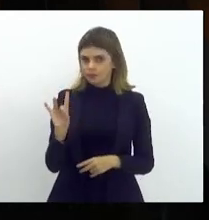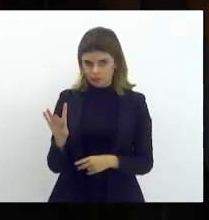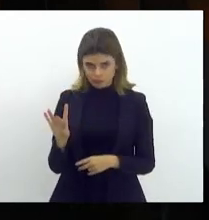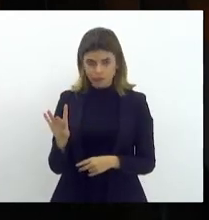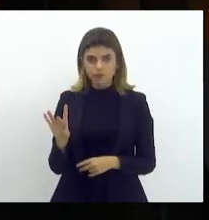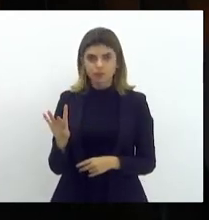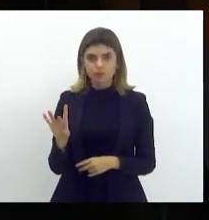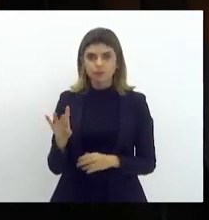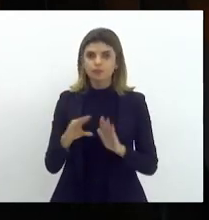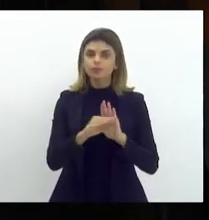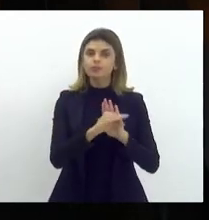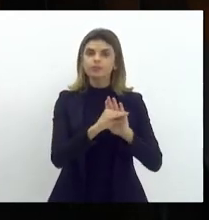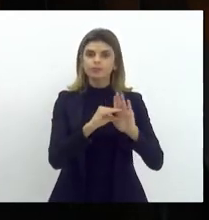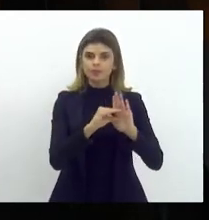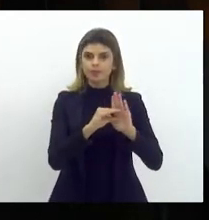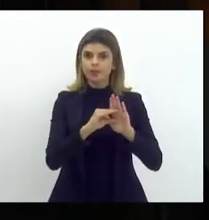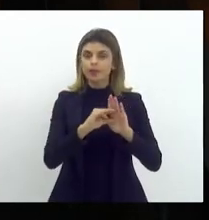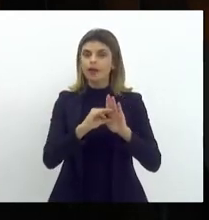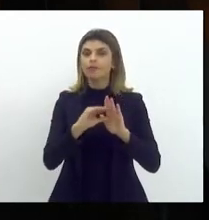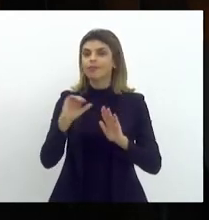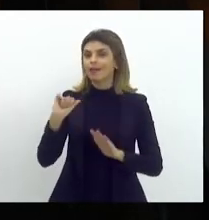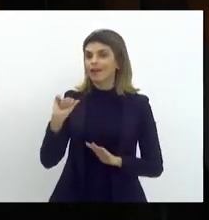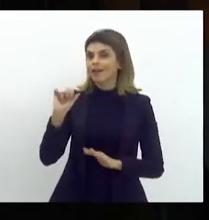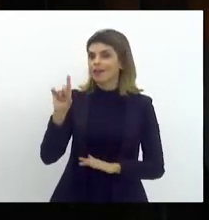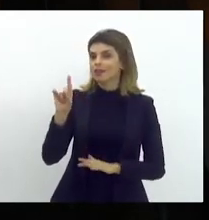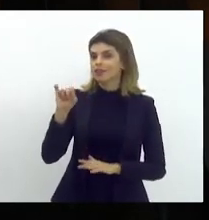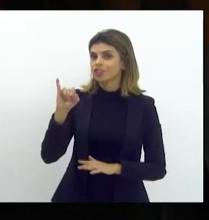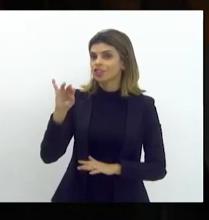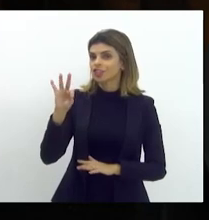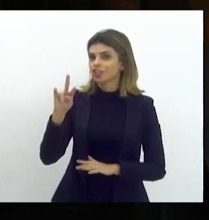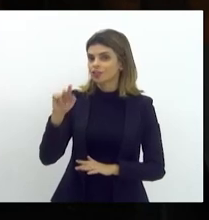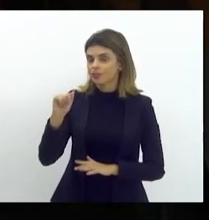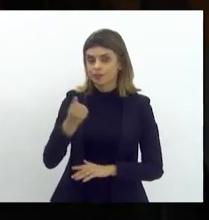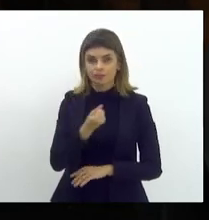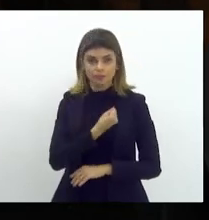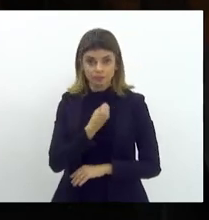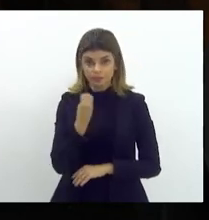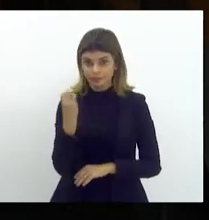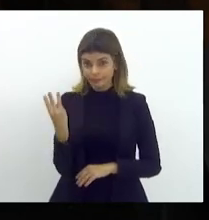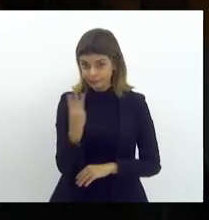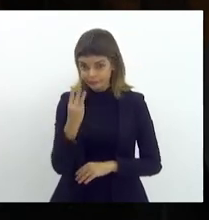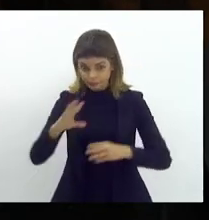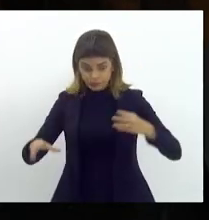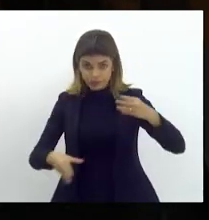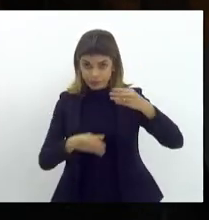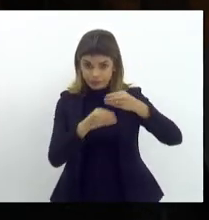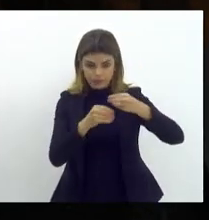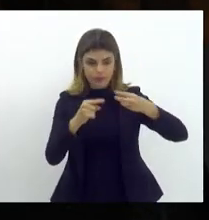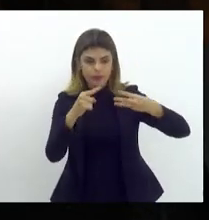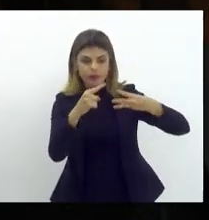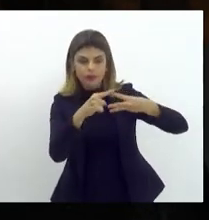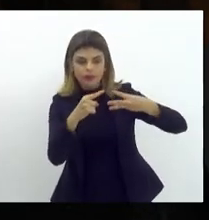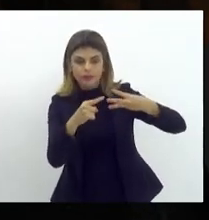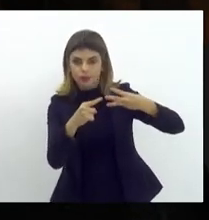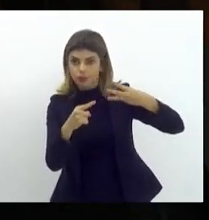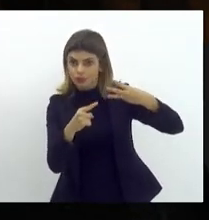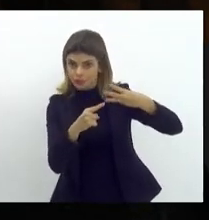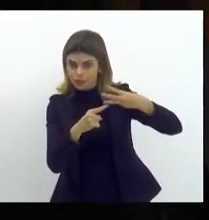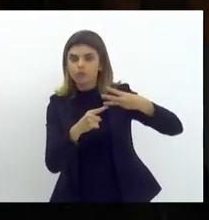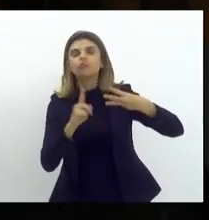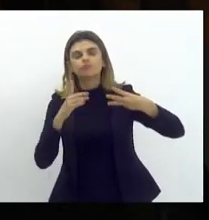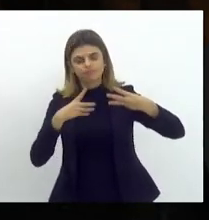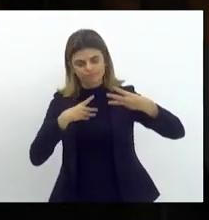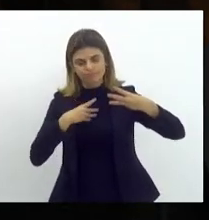o da emenda aditiva número 3 porque os outros três destaques tão